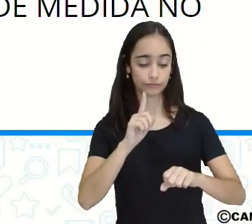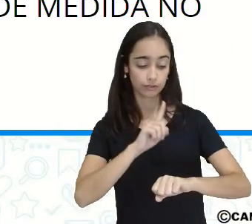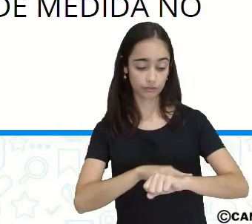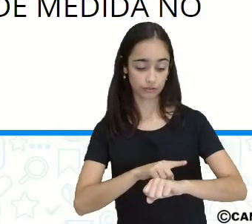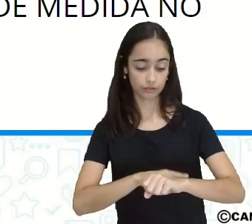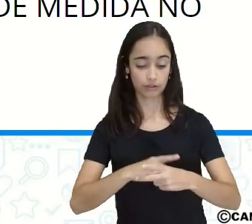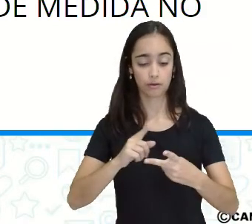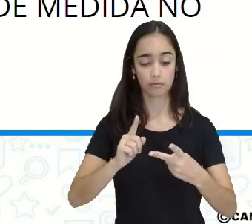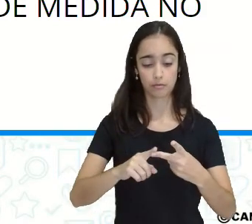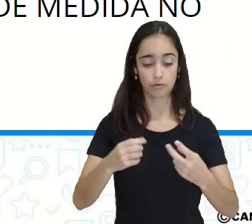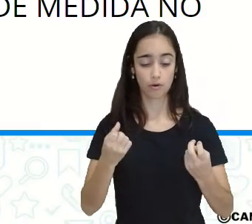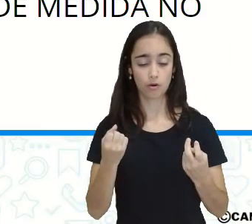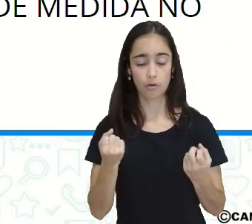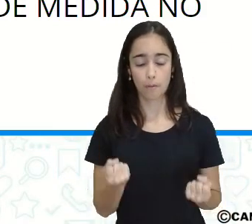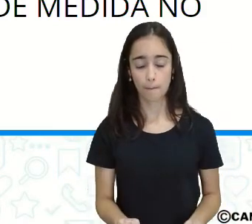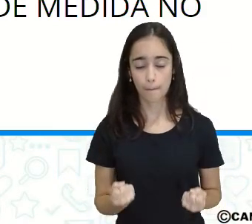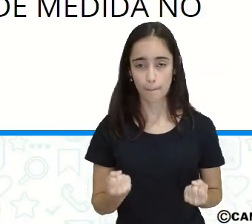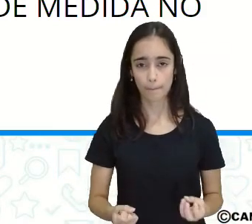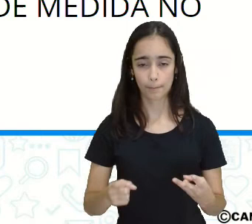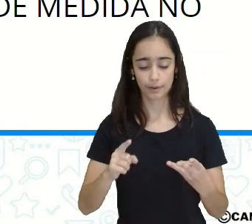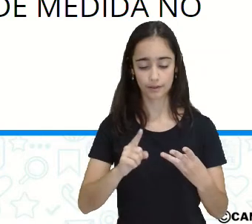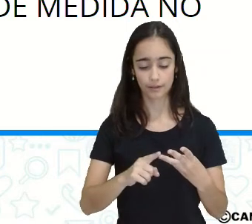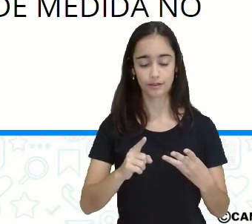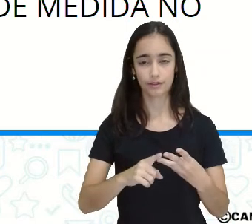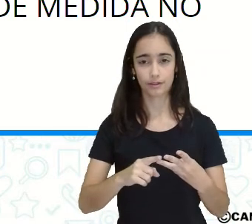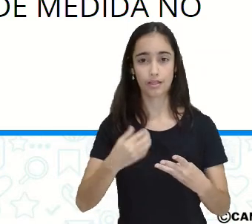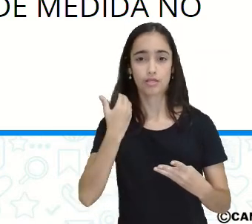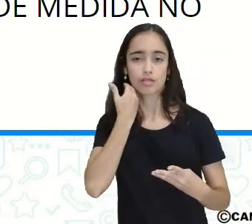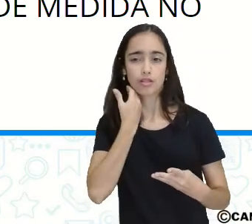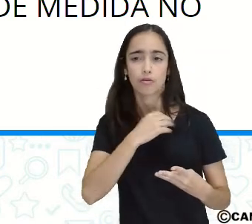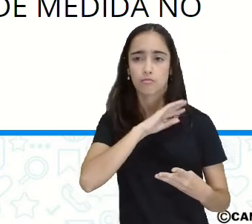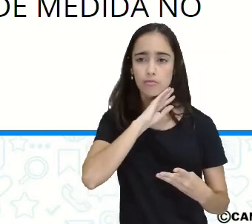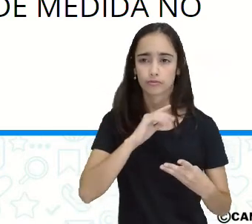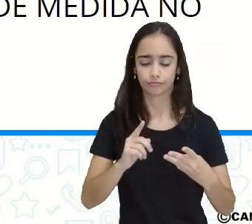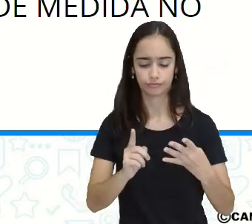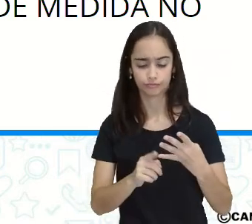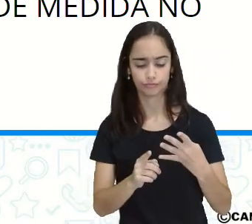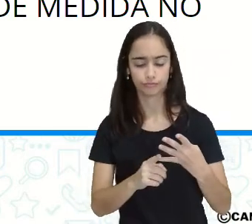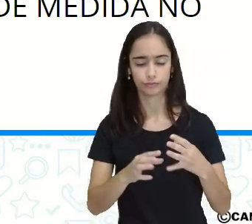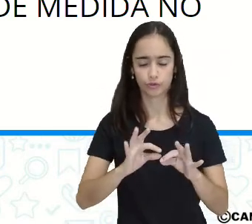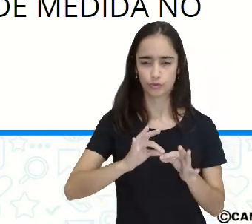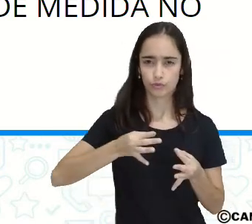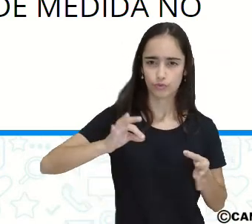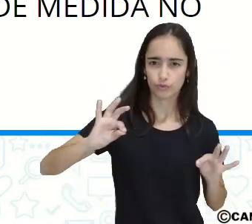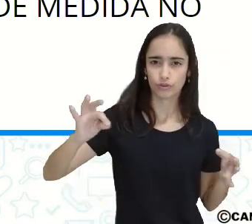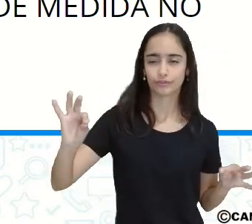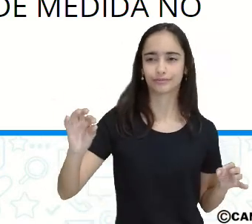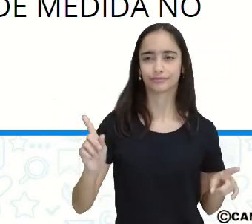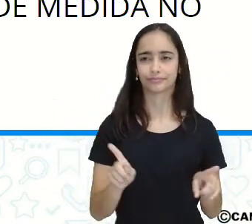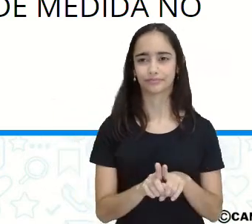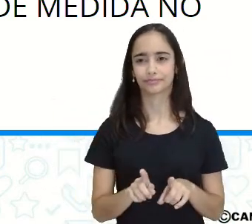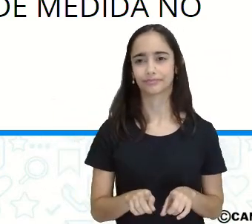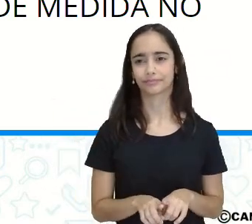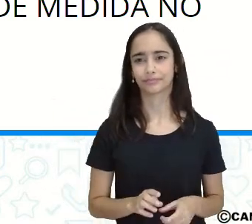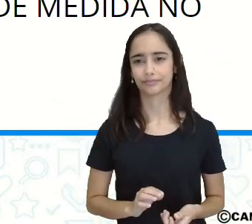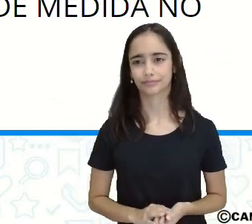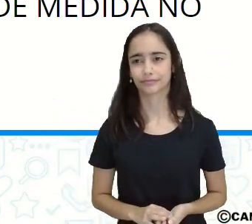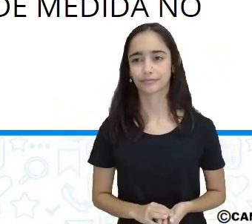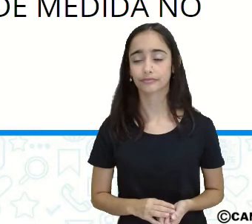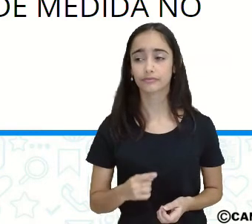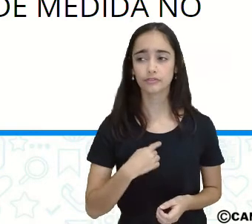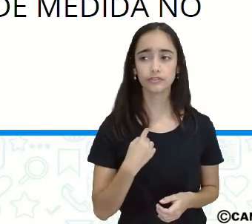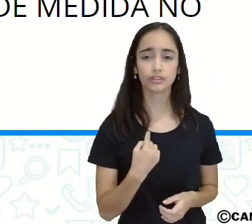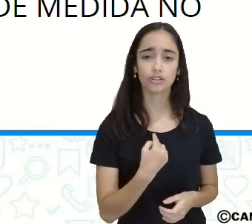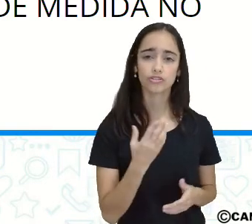massa, temperatura, comprimento. Foi o que a gente conversou aqui na aula, né? A princípio eu procurei mostrar para vocês